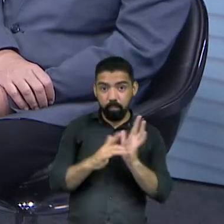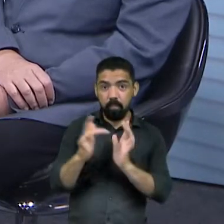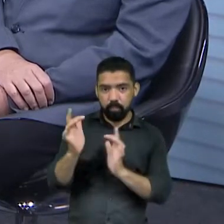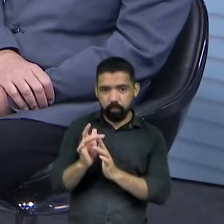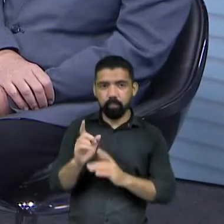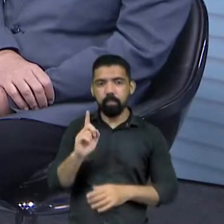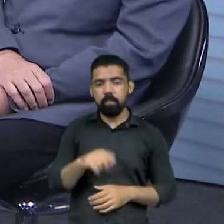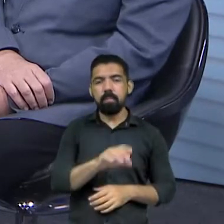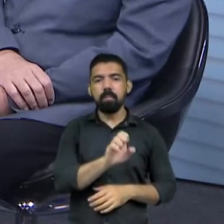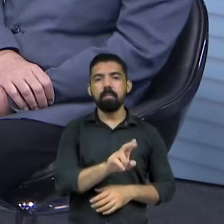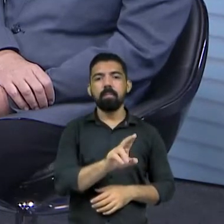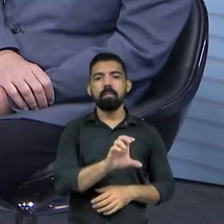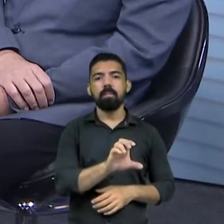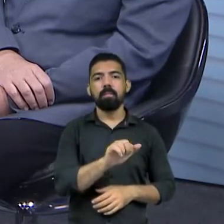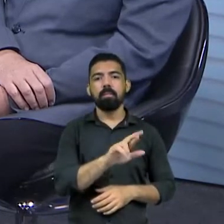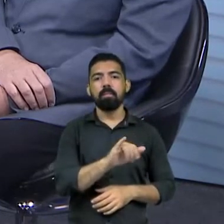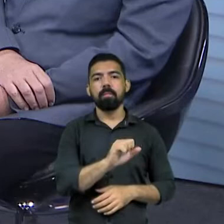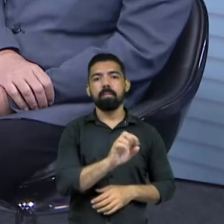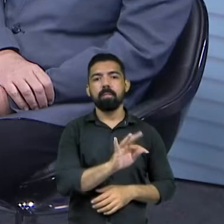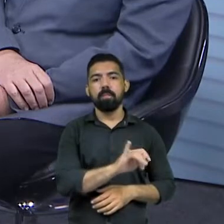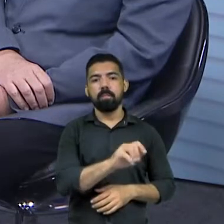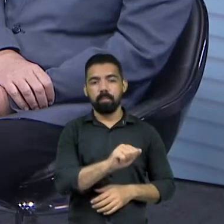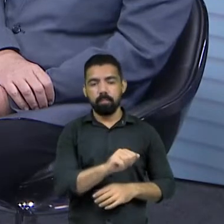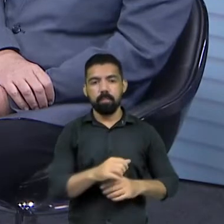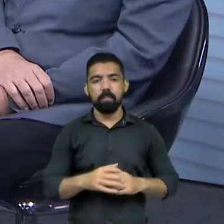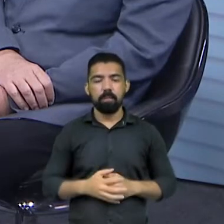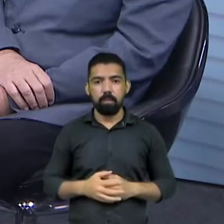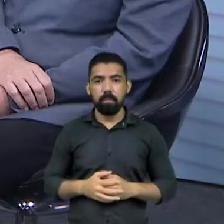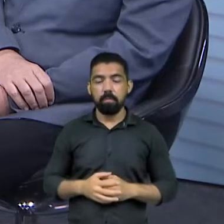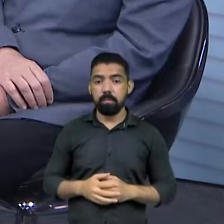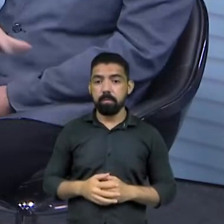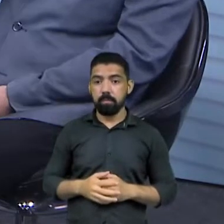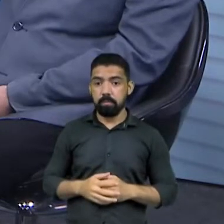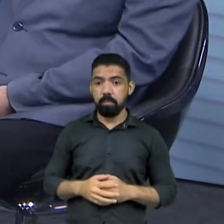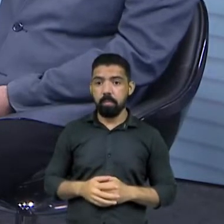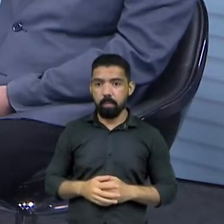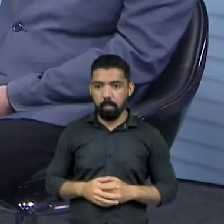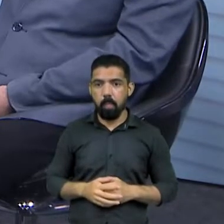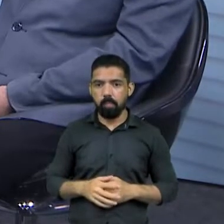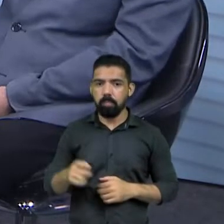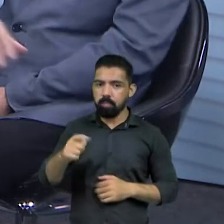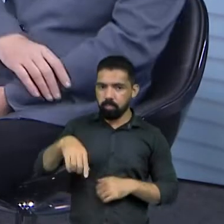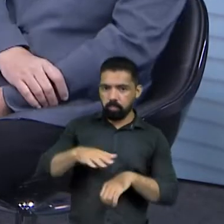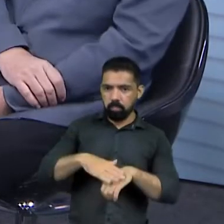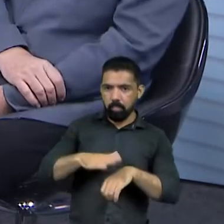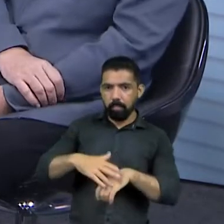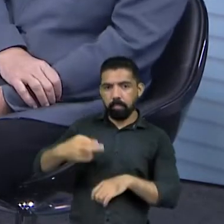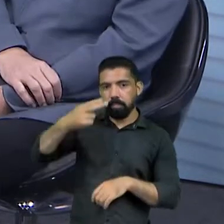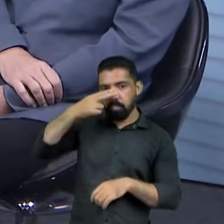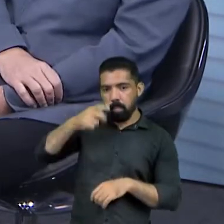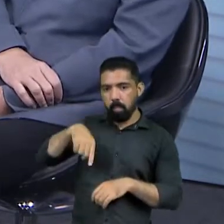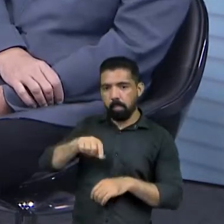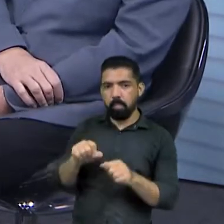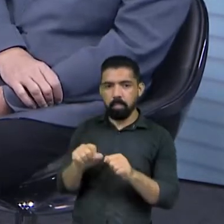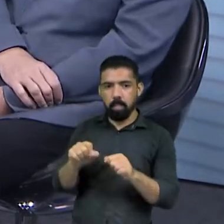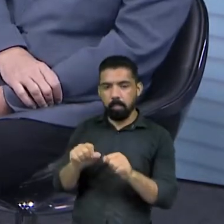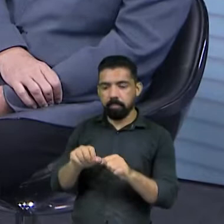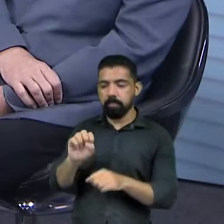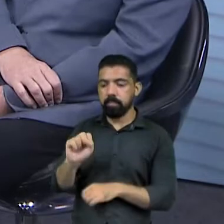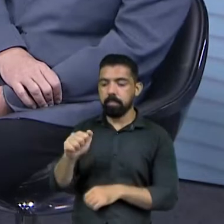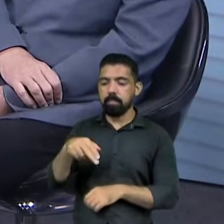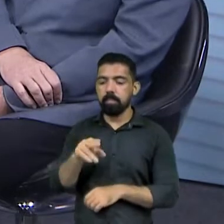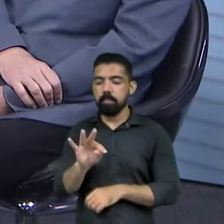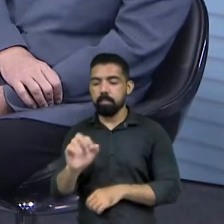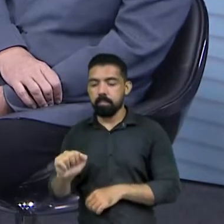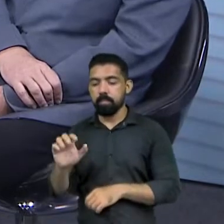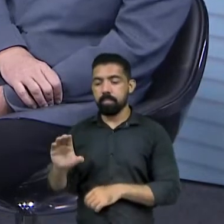né e para nós evangélicos a Santa Ceia tá porque na realidade fazem uma ceia não iso é da Santa seio nós chamamos né então o pão e o